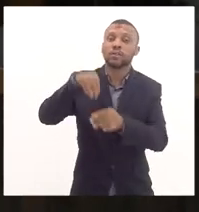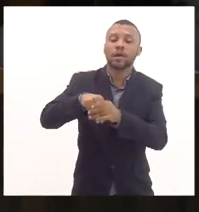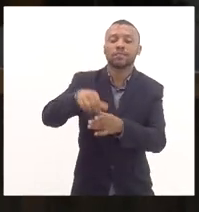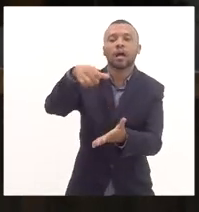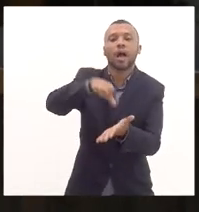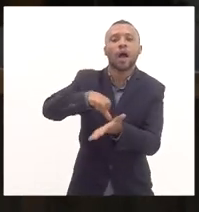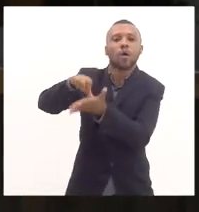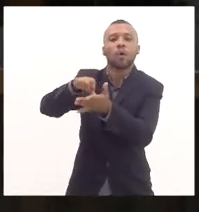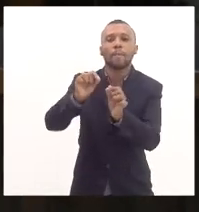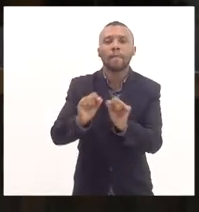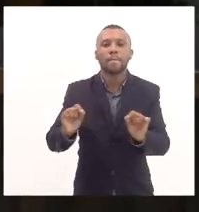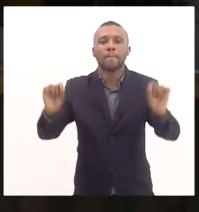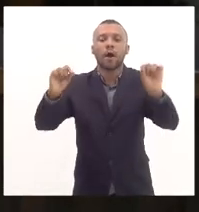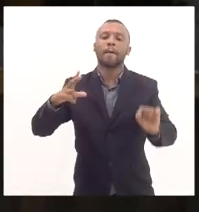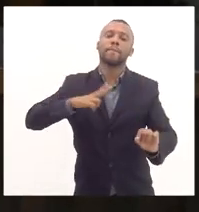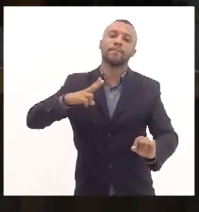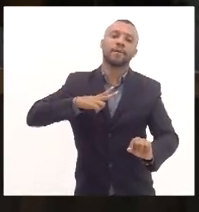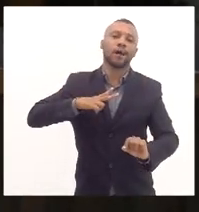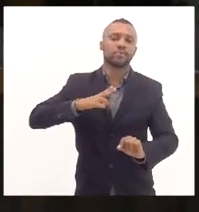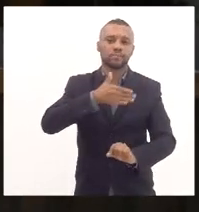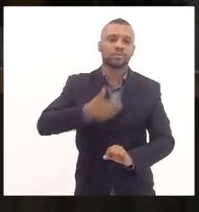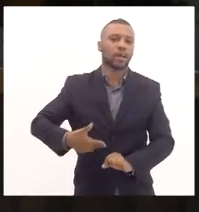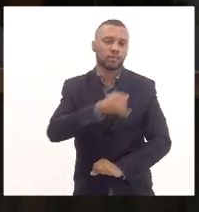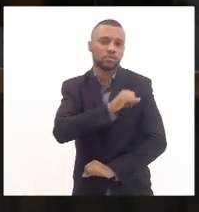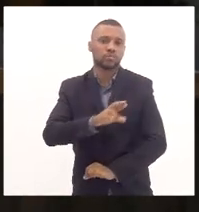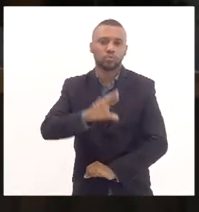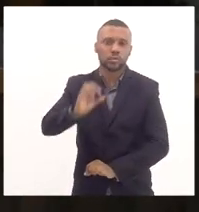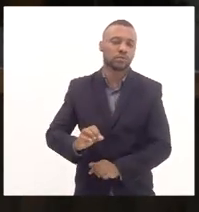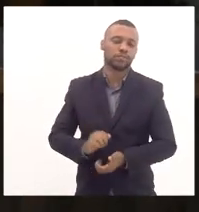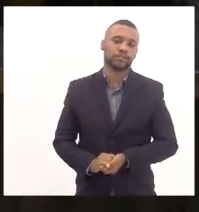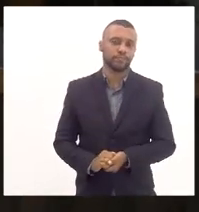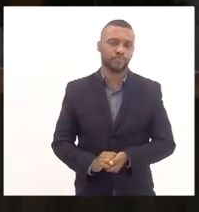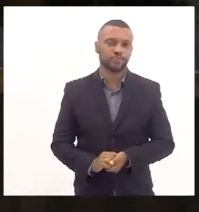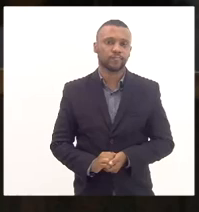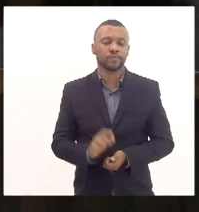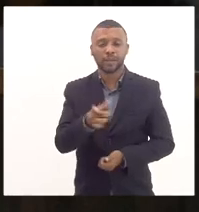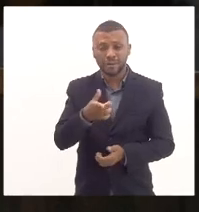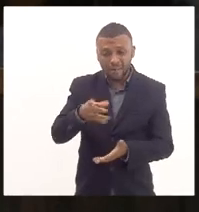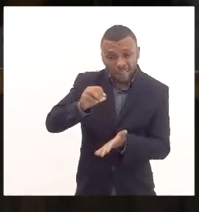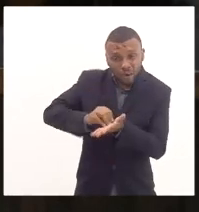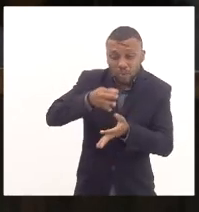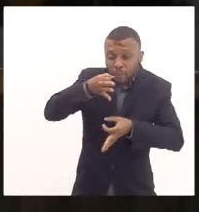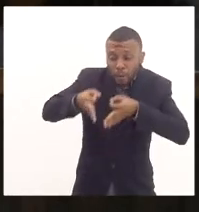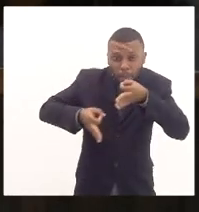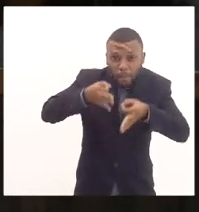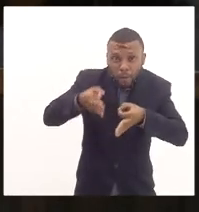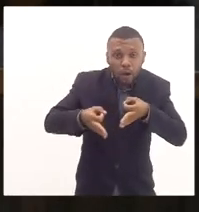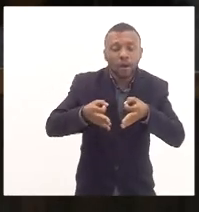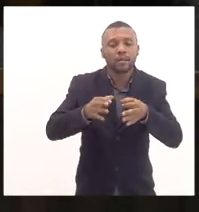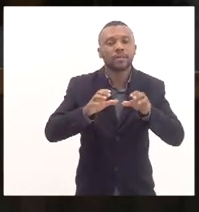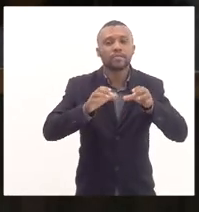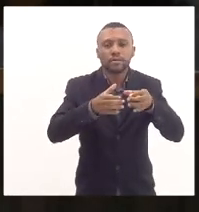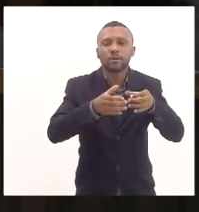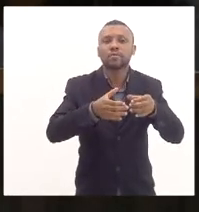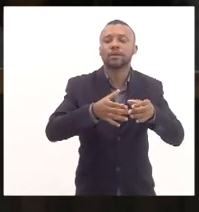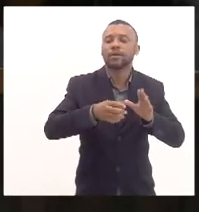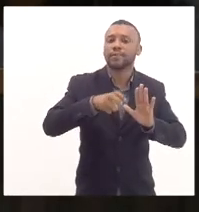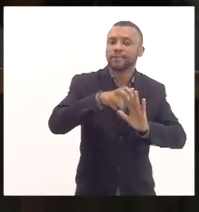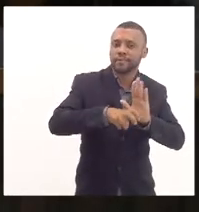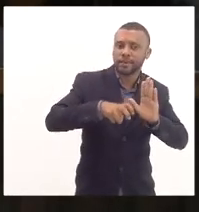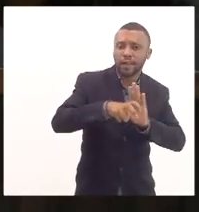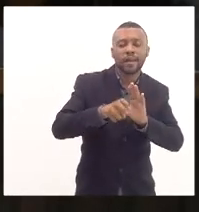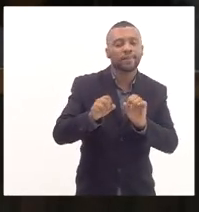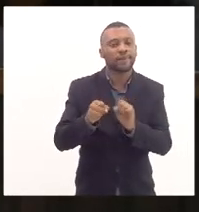unidades de saúde privados no âmbito do Estado do Rio de Janeiro perdendo de pareceres da comissão de concessão Justiça da pessoa com deficiência de